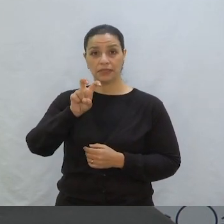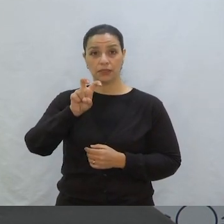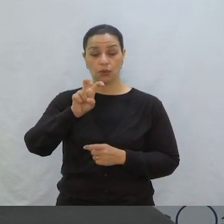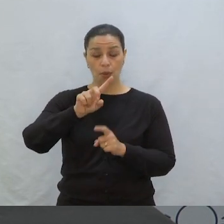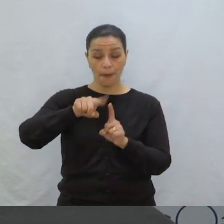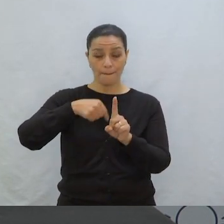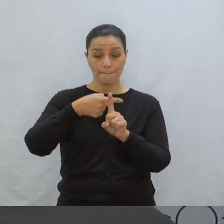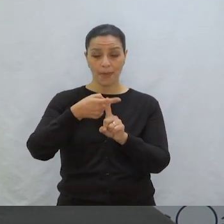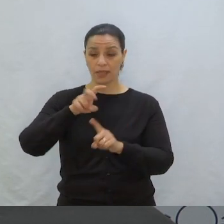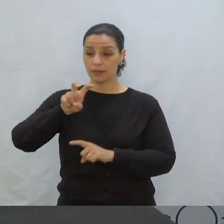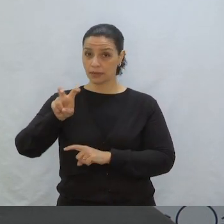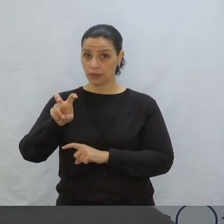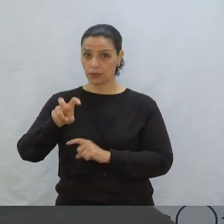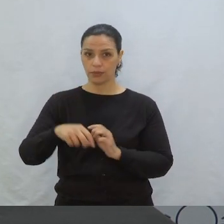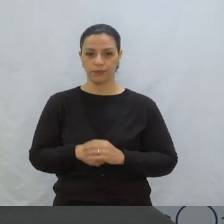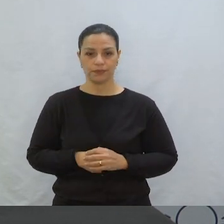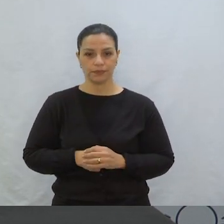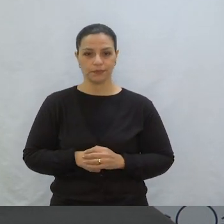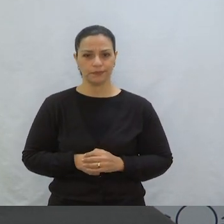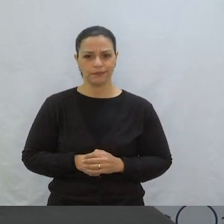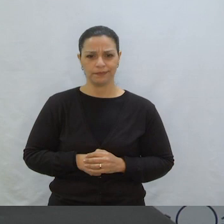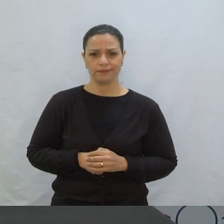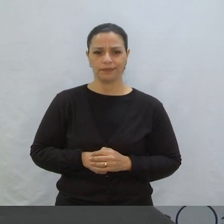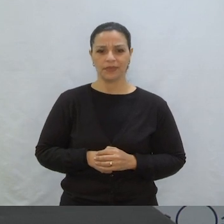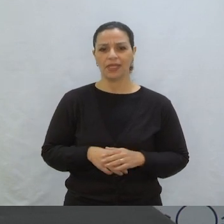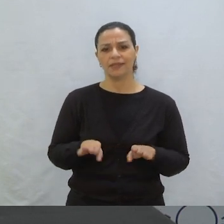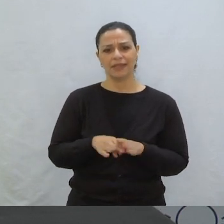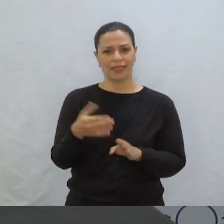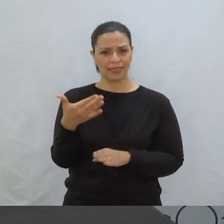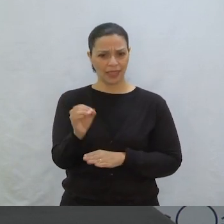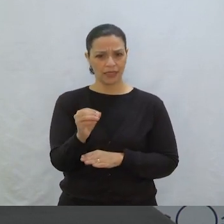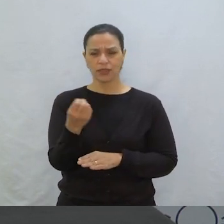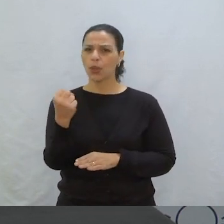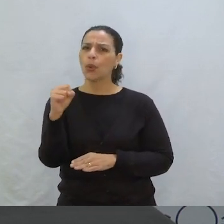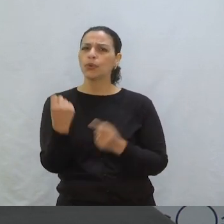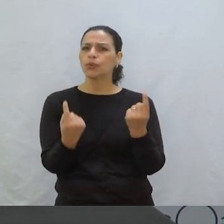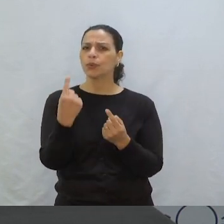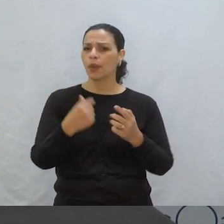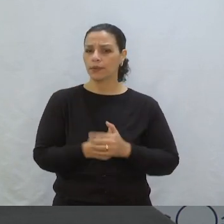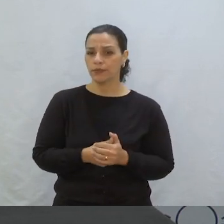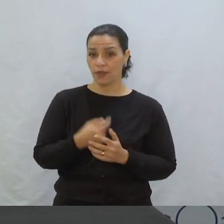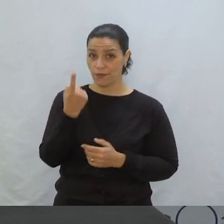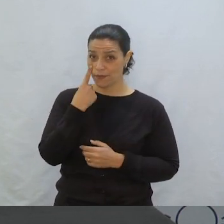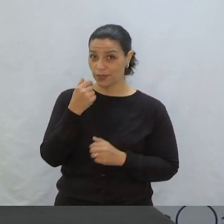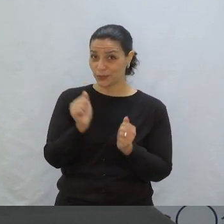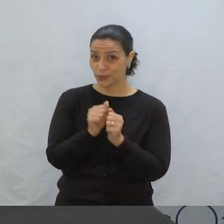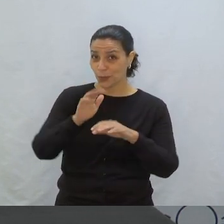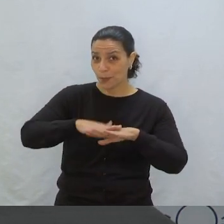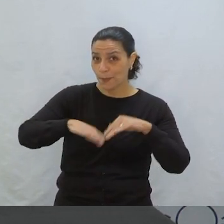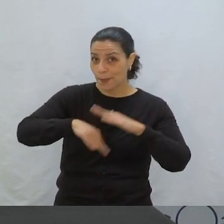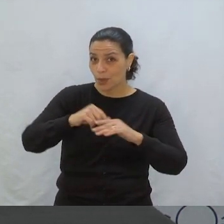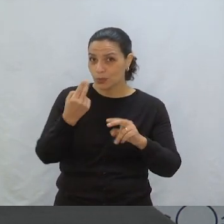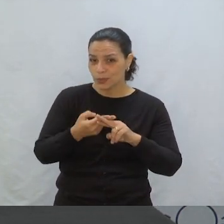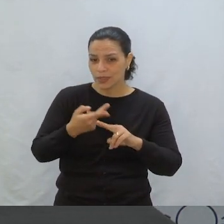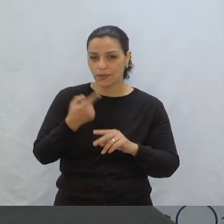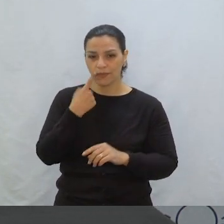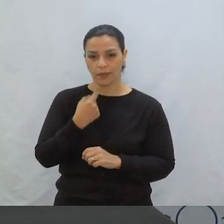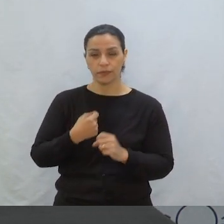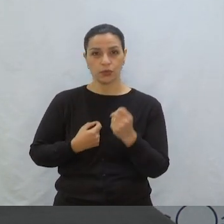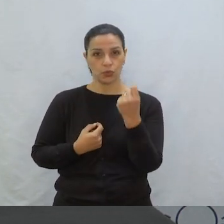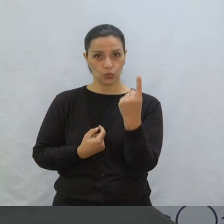5 mais 5. É 10 ou é 8? Vamos descobrir, vamos contar aqui